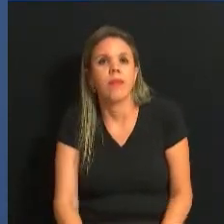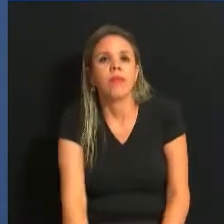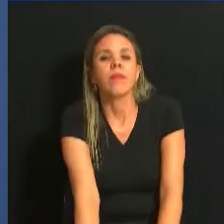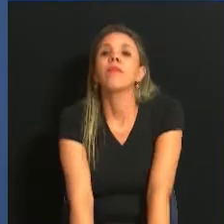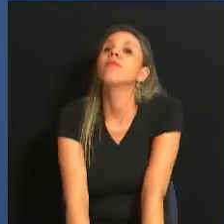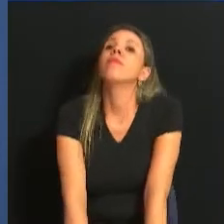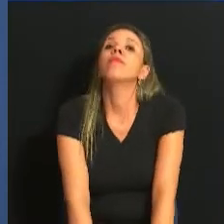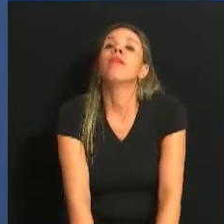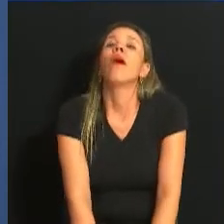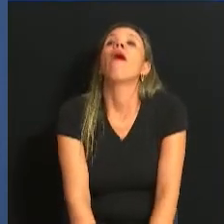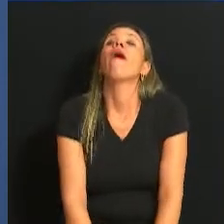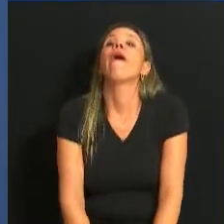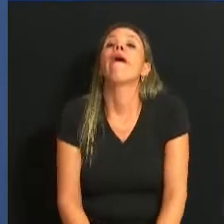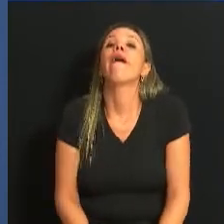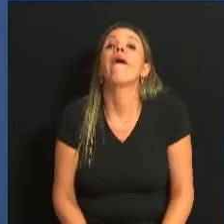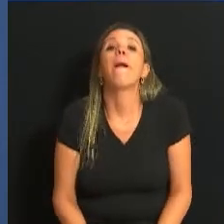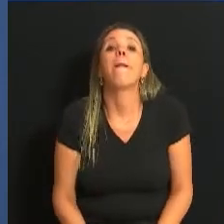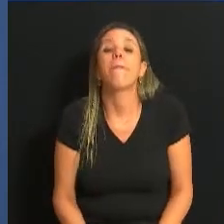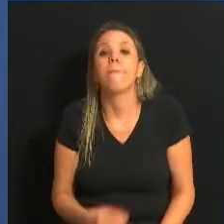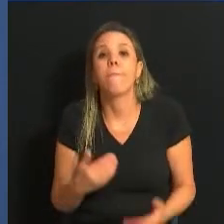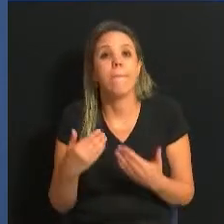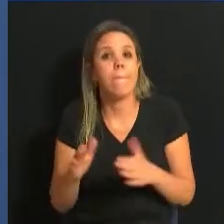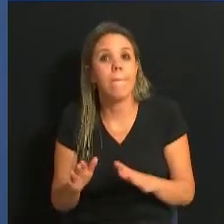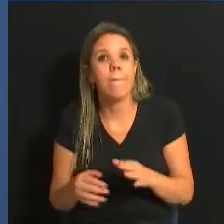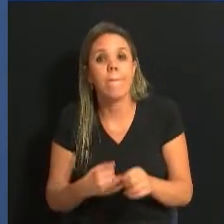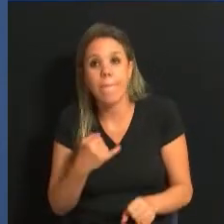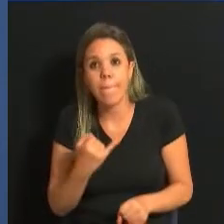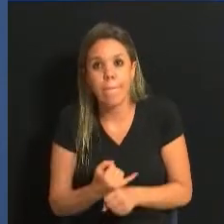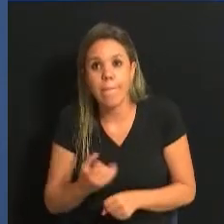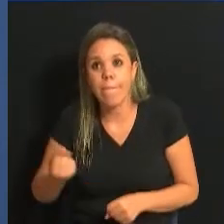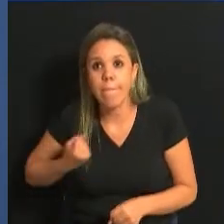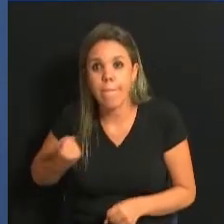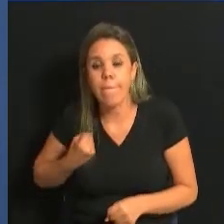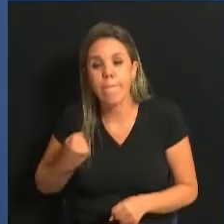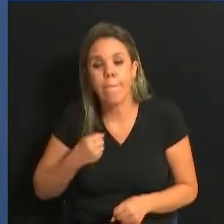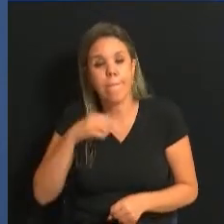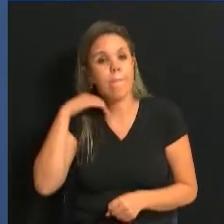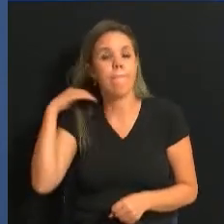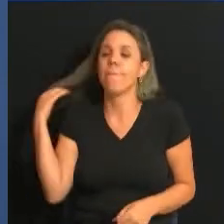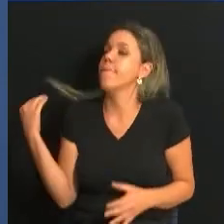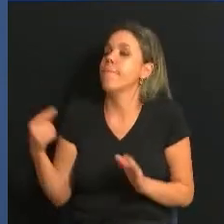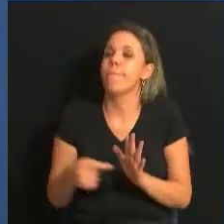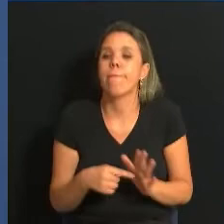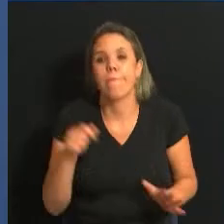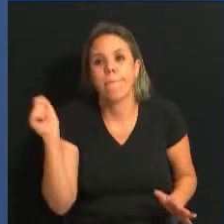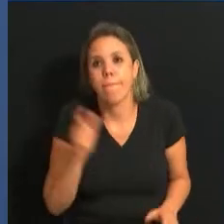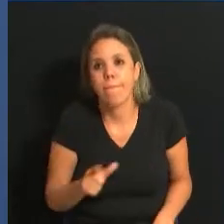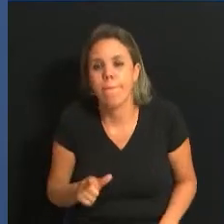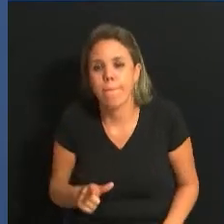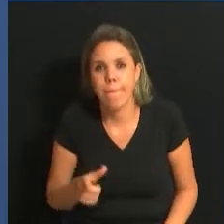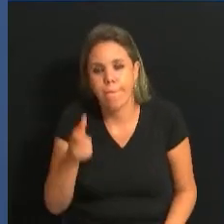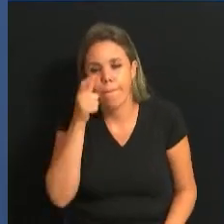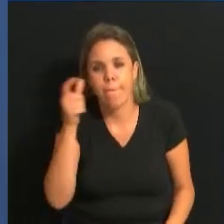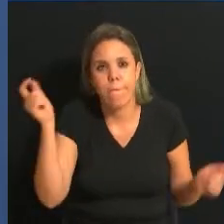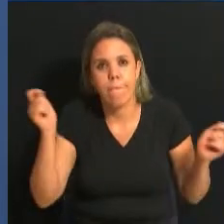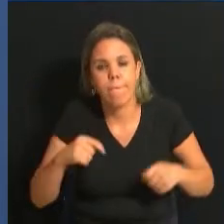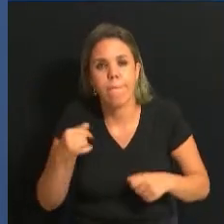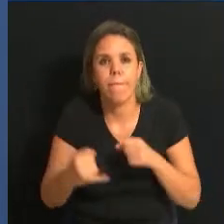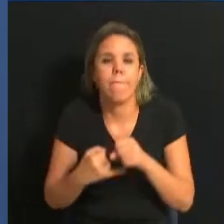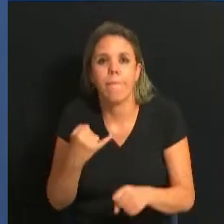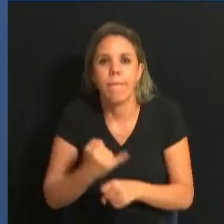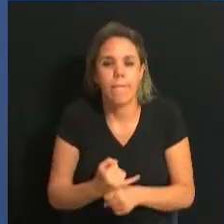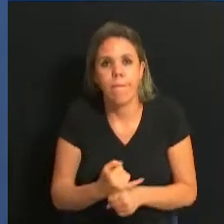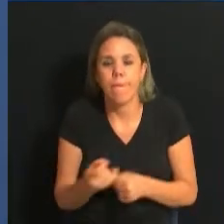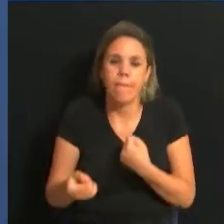campinas.sp.leg.br. E quando você abre a pauta também, o número da pauta aparece em azul. Ali é um link em que você